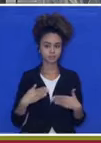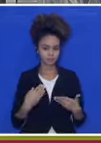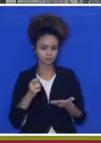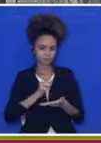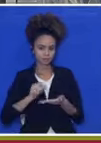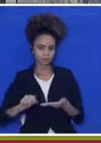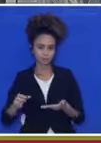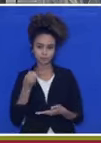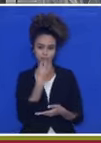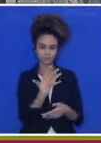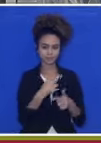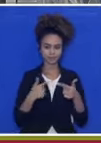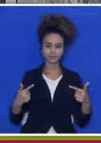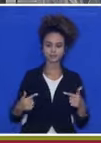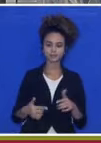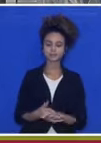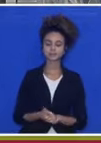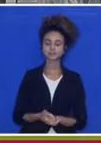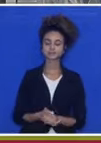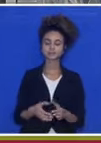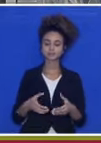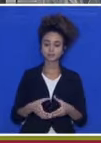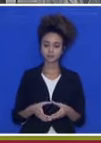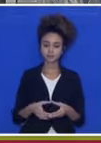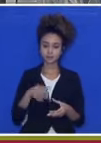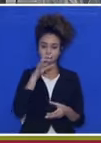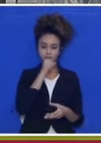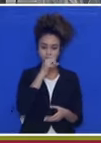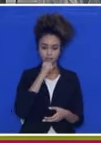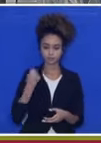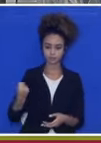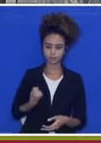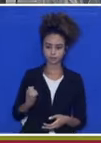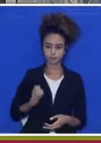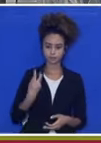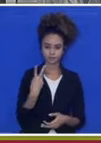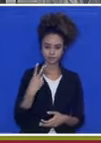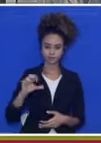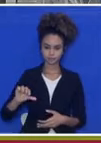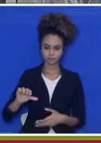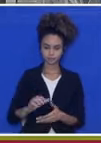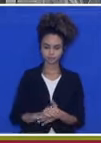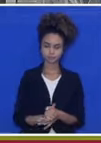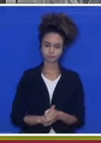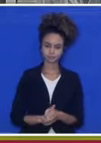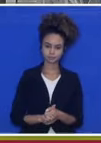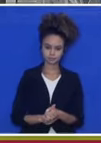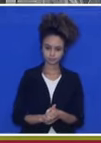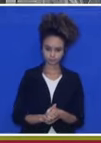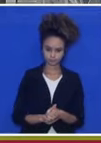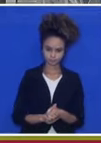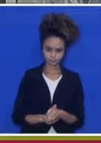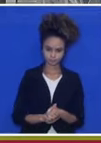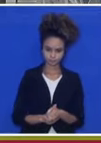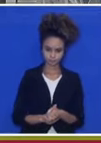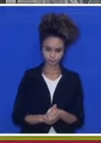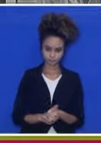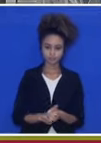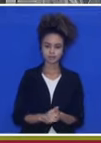aí, tá marcando, boa sorte. Bola laranja, número 29. Laranja